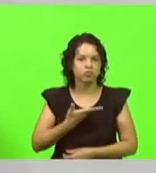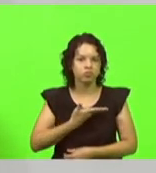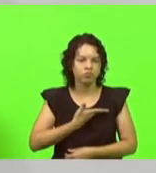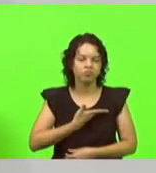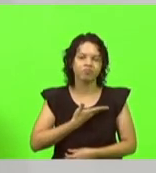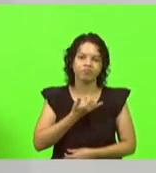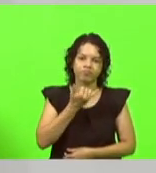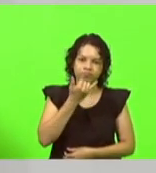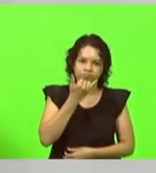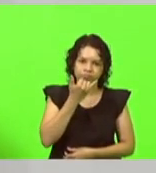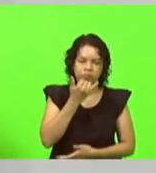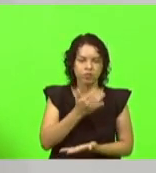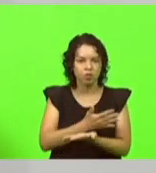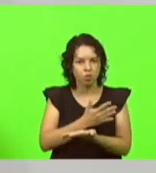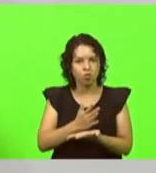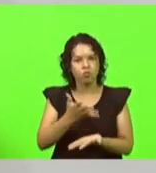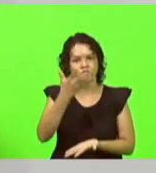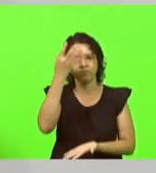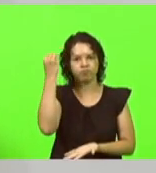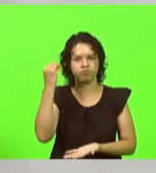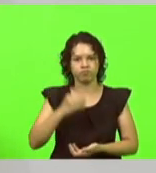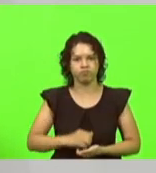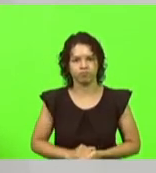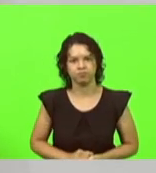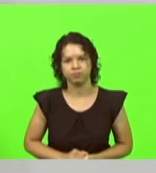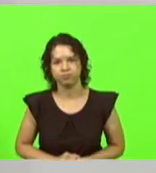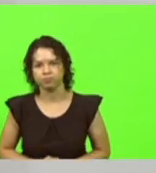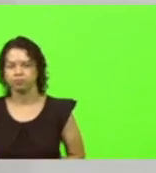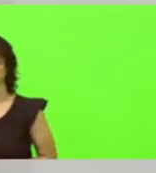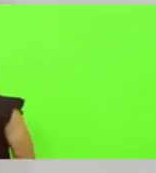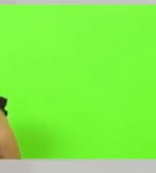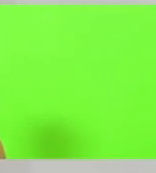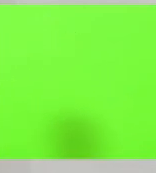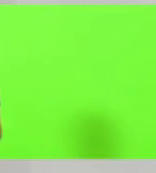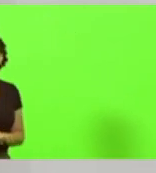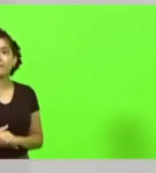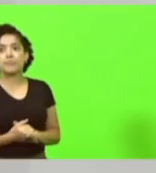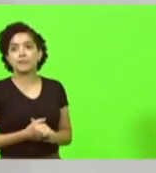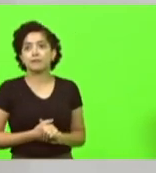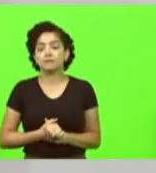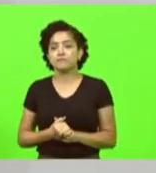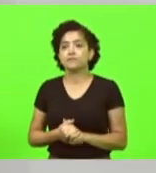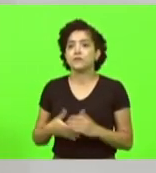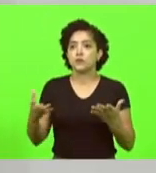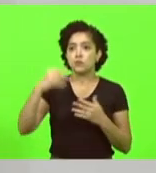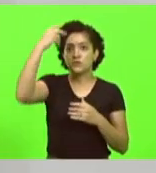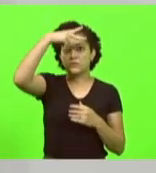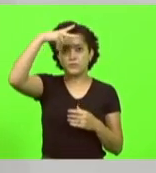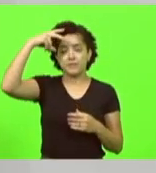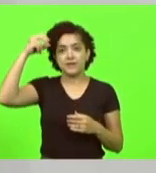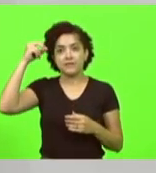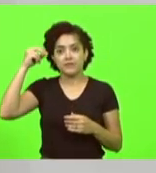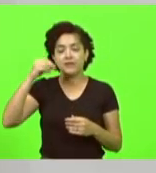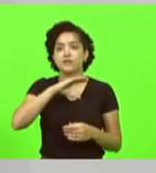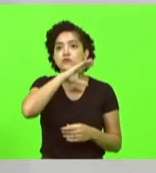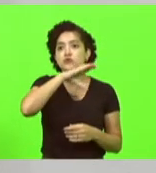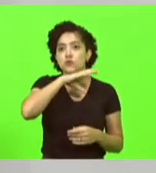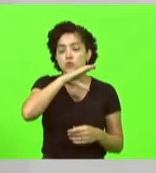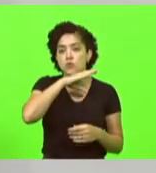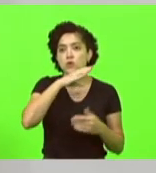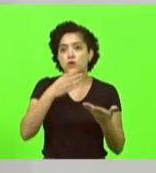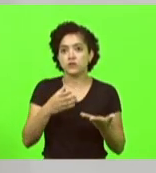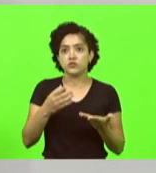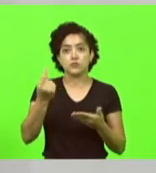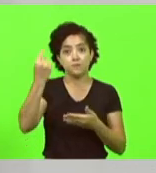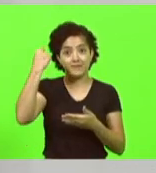vou mencionar. Quando me elegi prefeito de Concórdia, tive alguns amigos